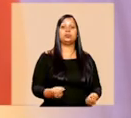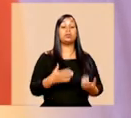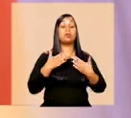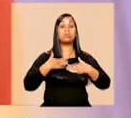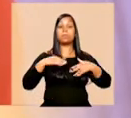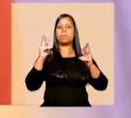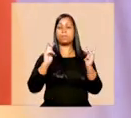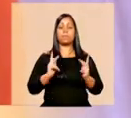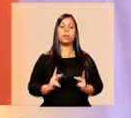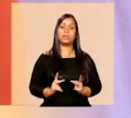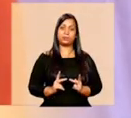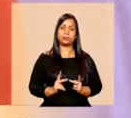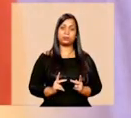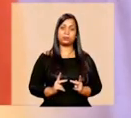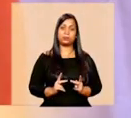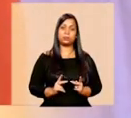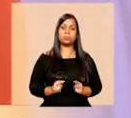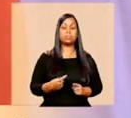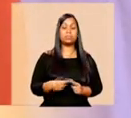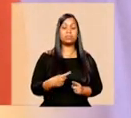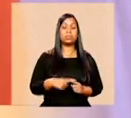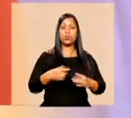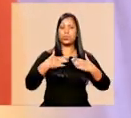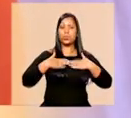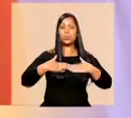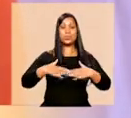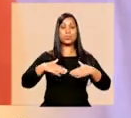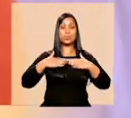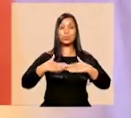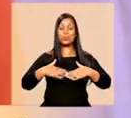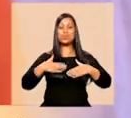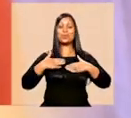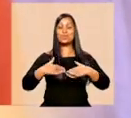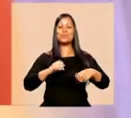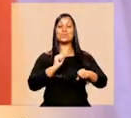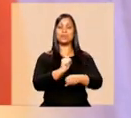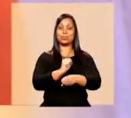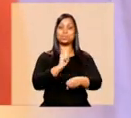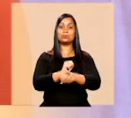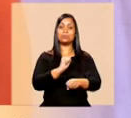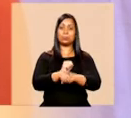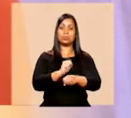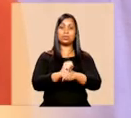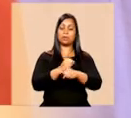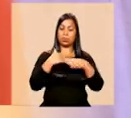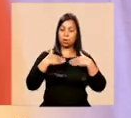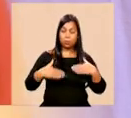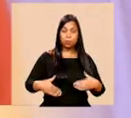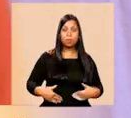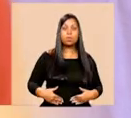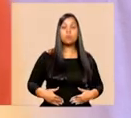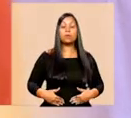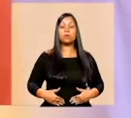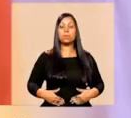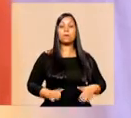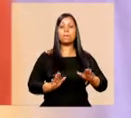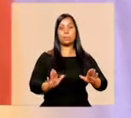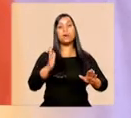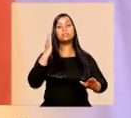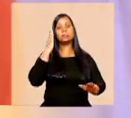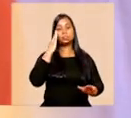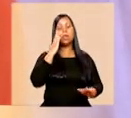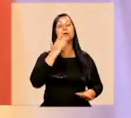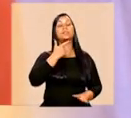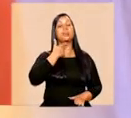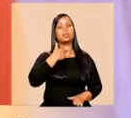decisão tranquilos. Sim. Né? Porque confortáveis em aguardar aí a liberação do corpo,